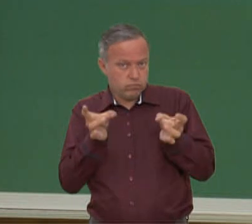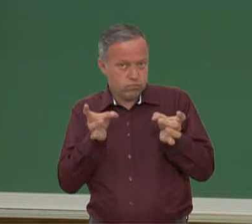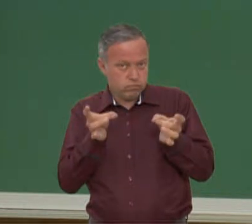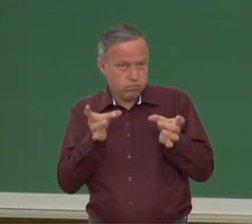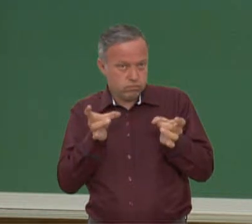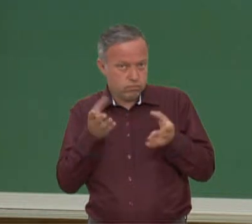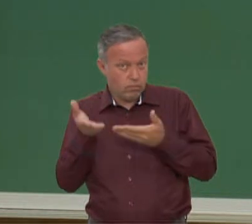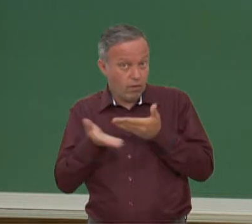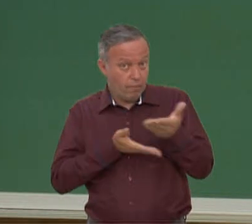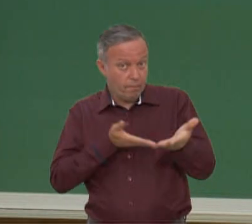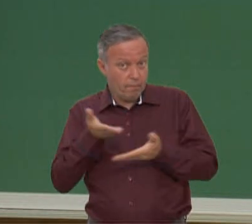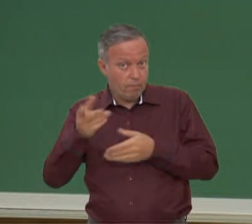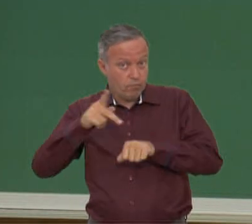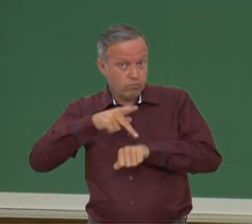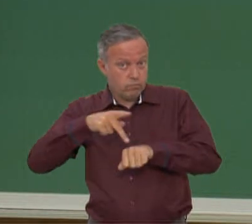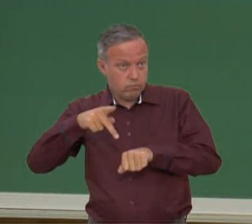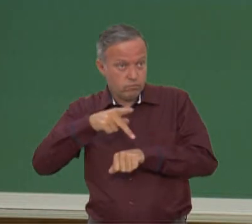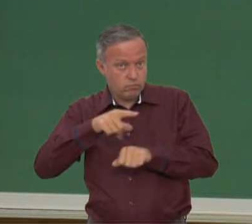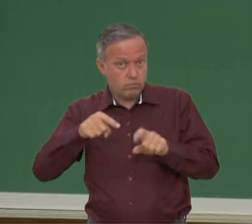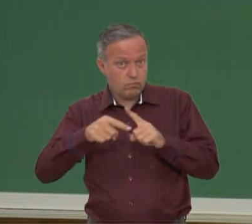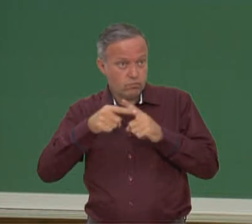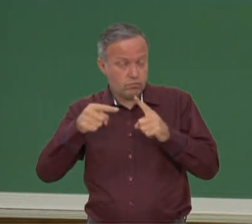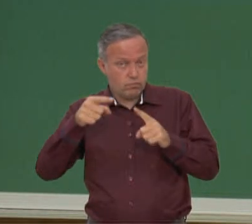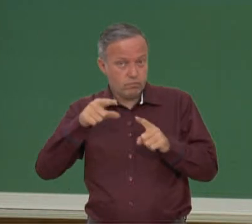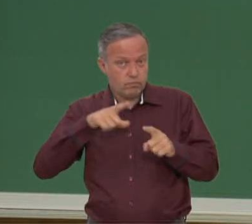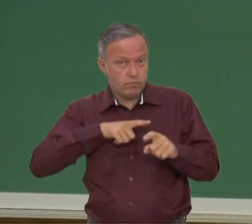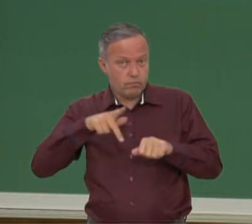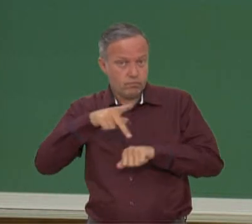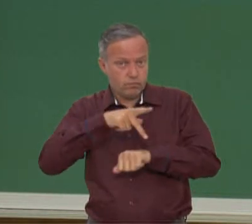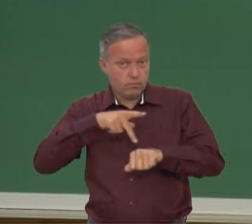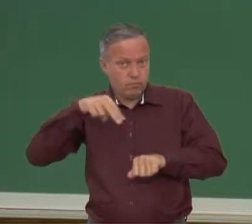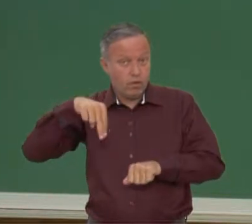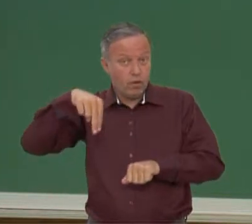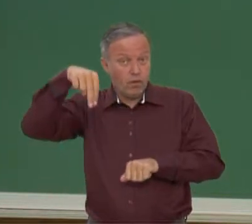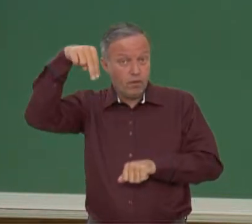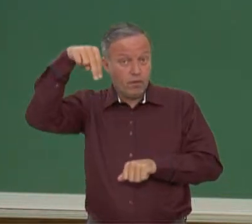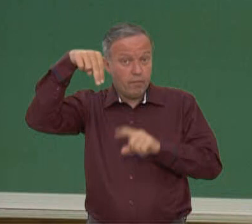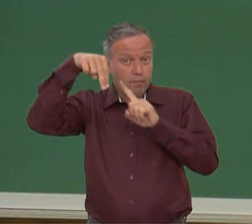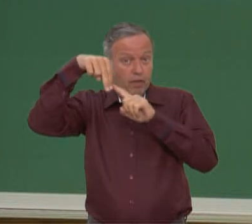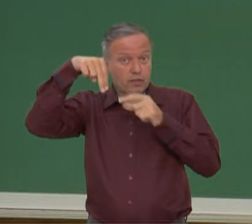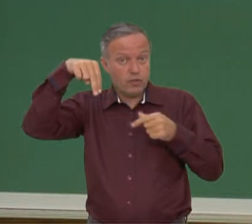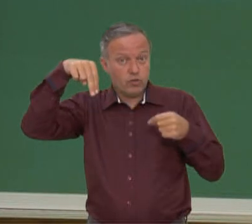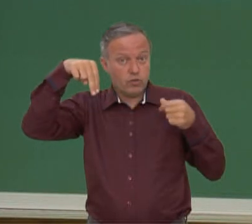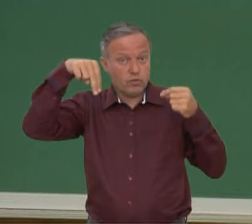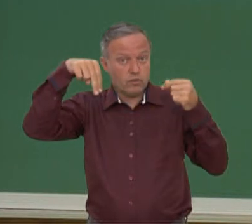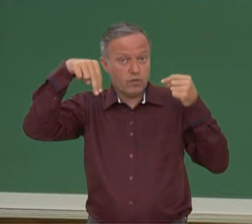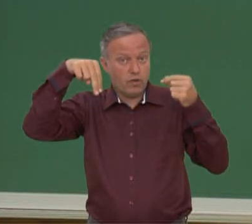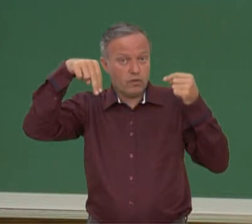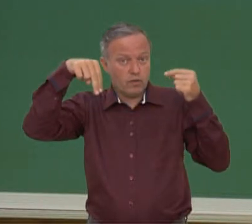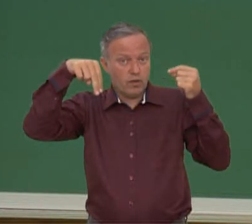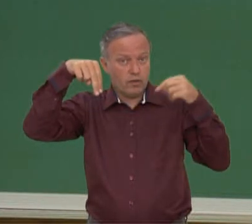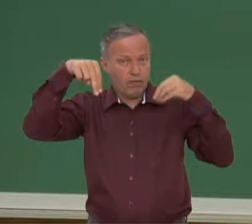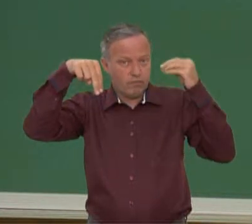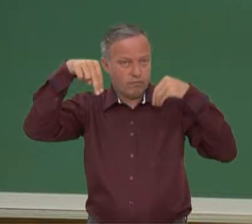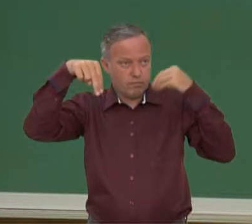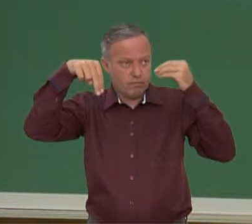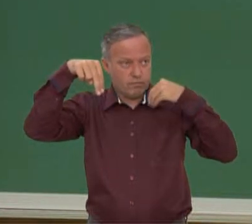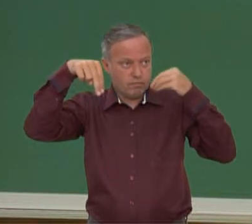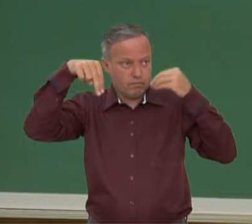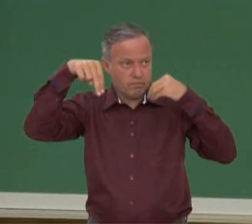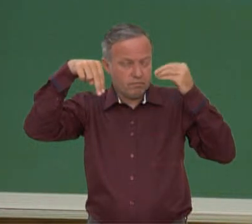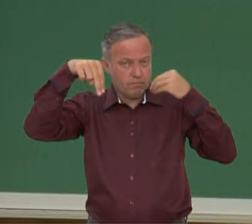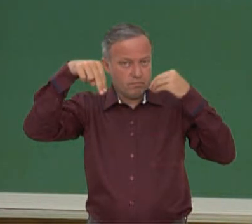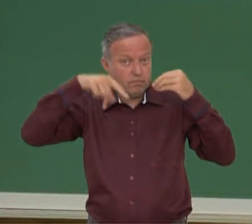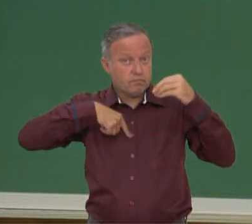né? E tem países que estão no norte que a sua economia está enfraquecida. Então eles são